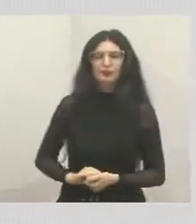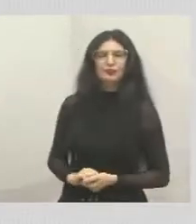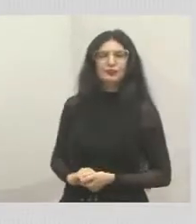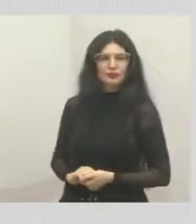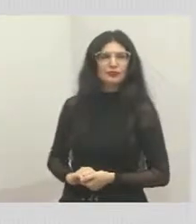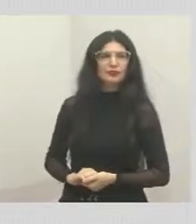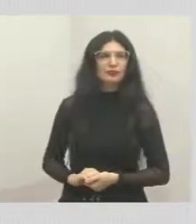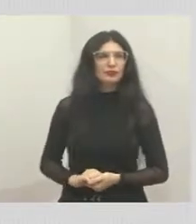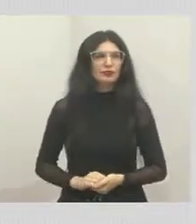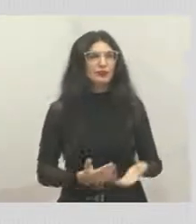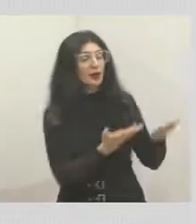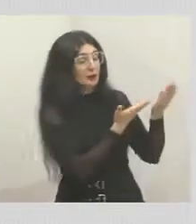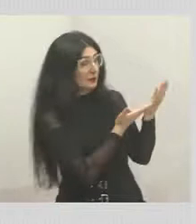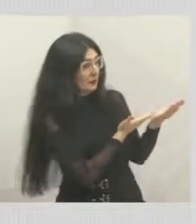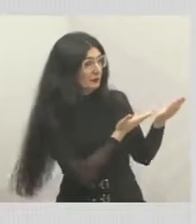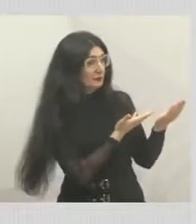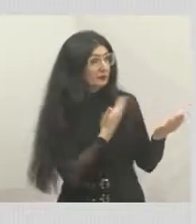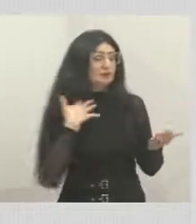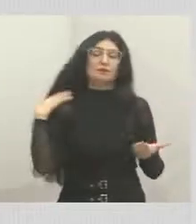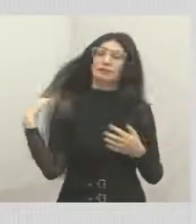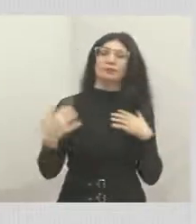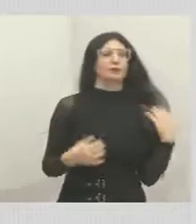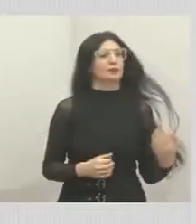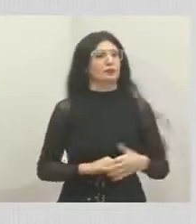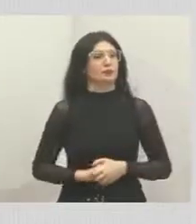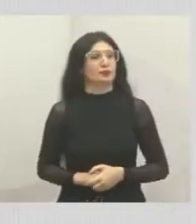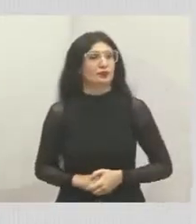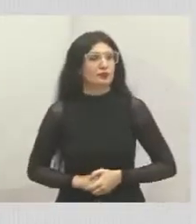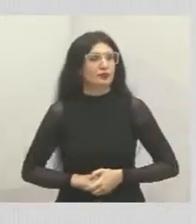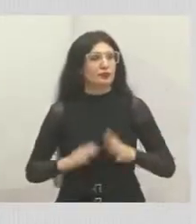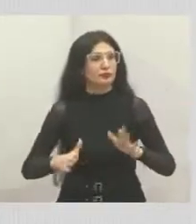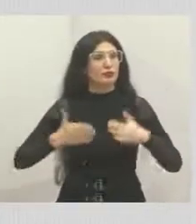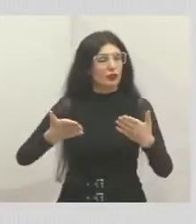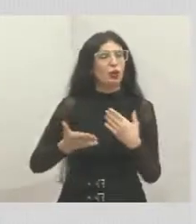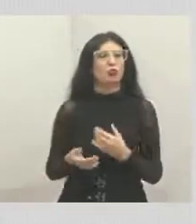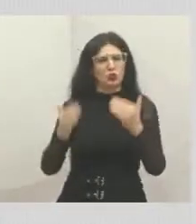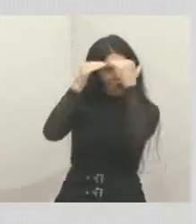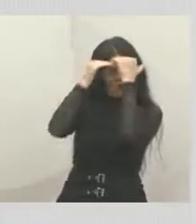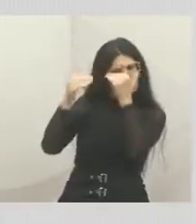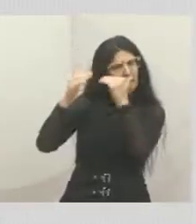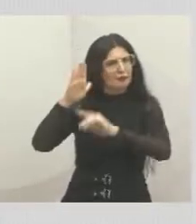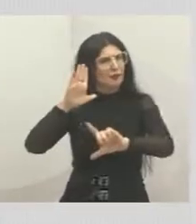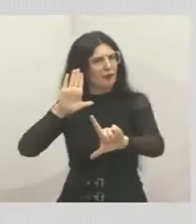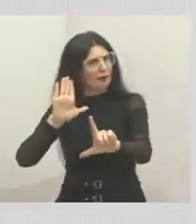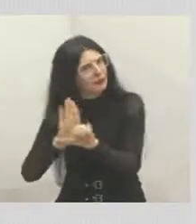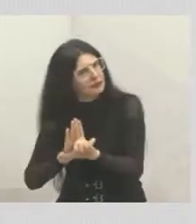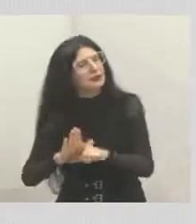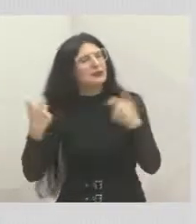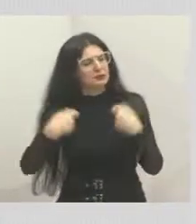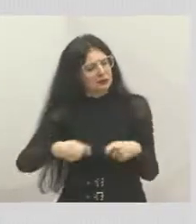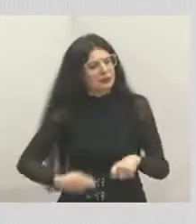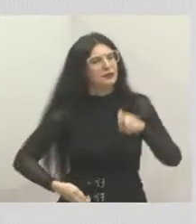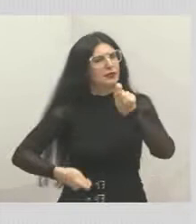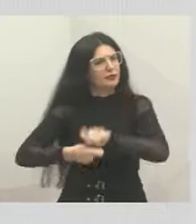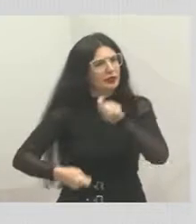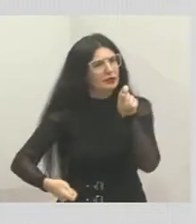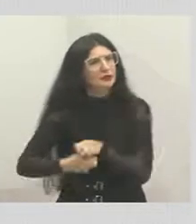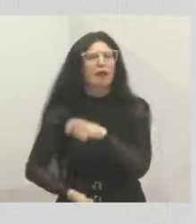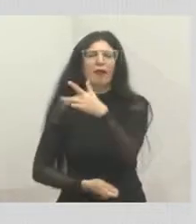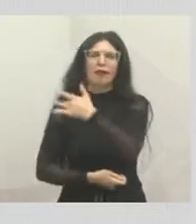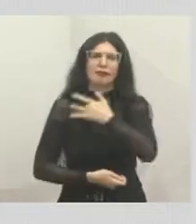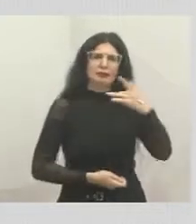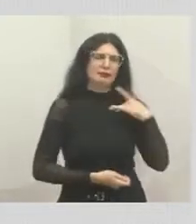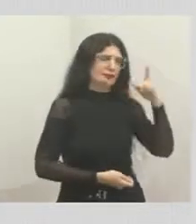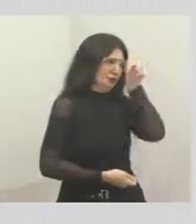Aqui temos um quadro que nos traz as aplicações legais que temos que fazer para a saúde